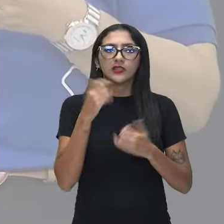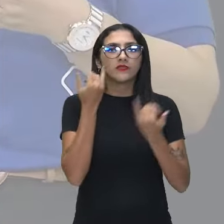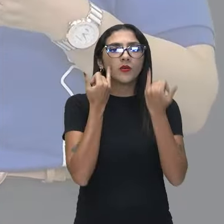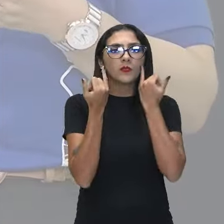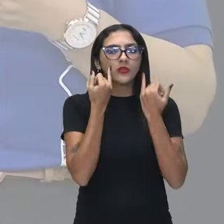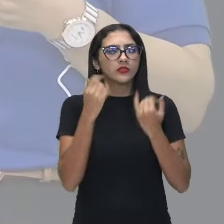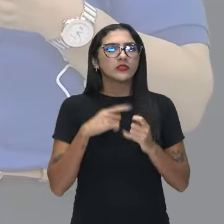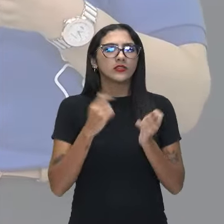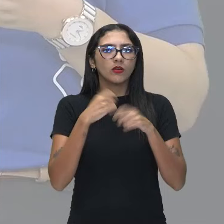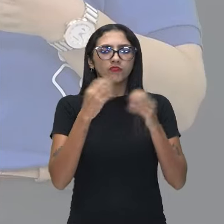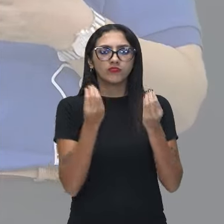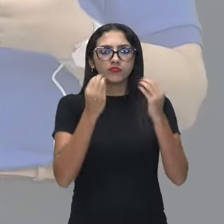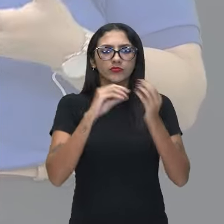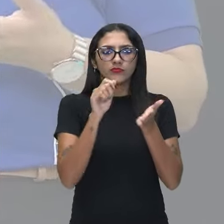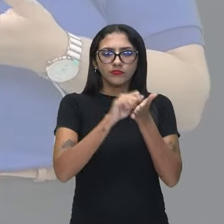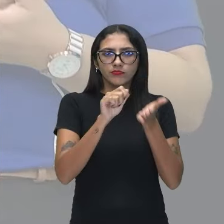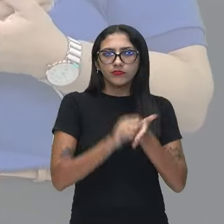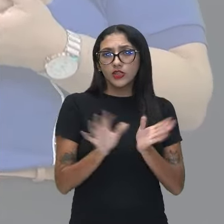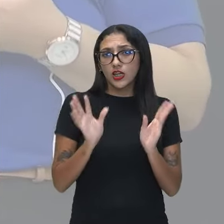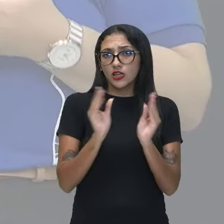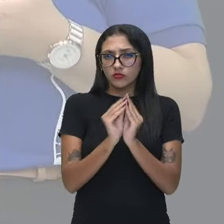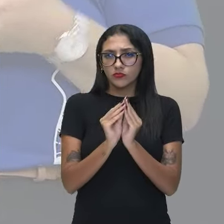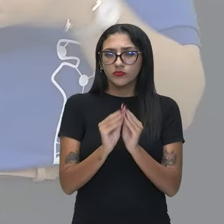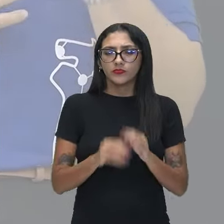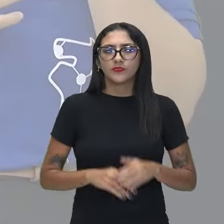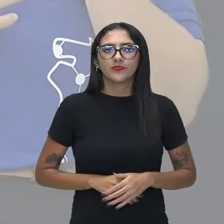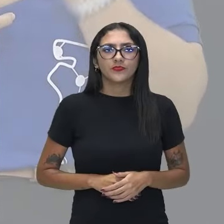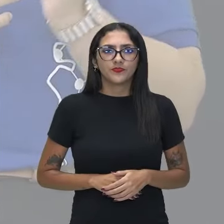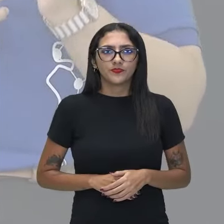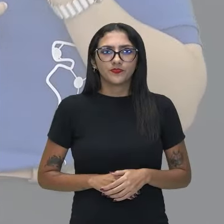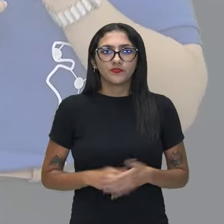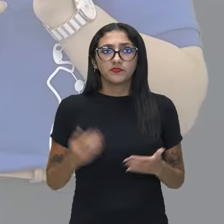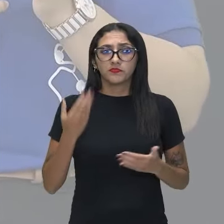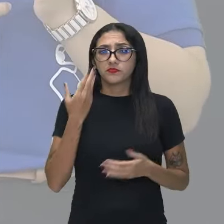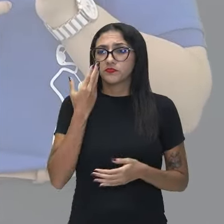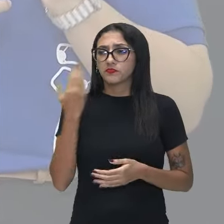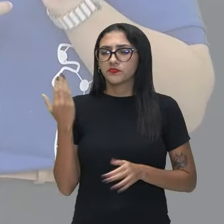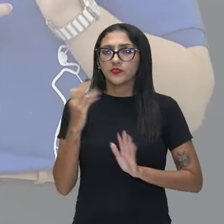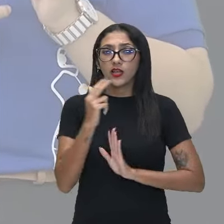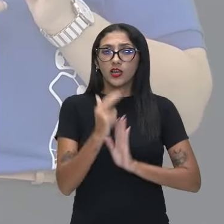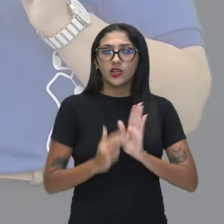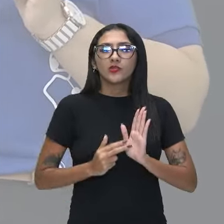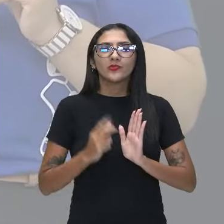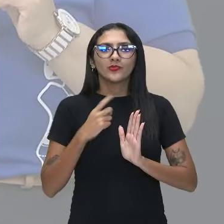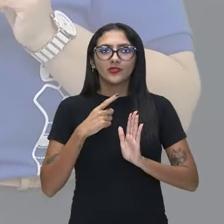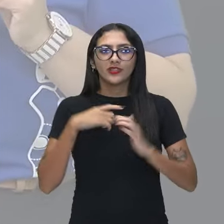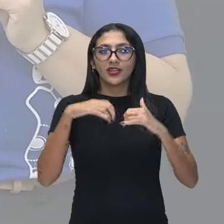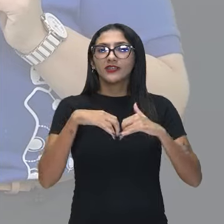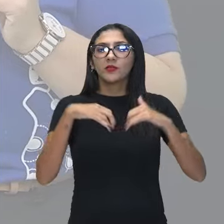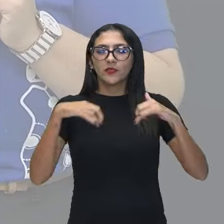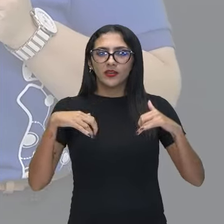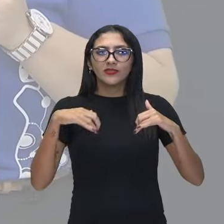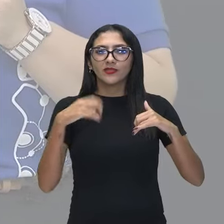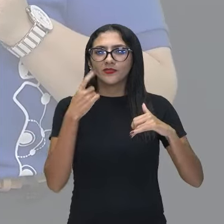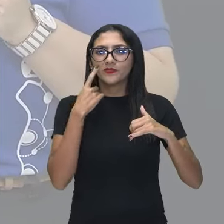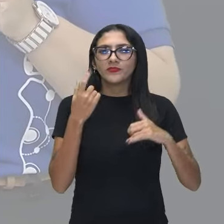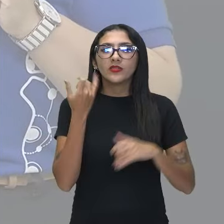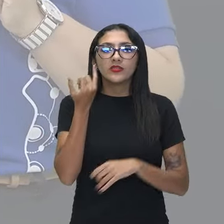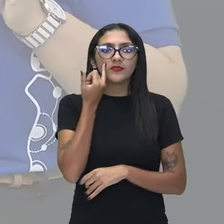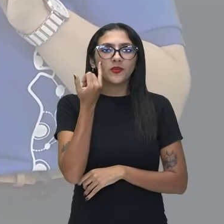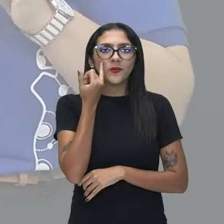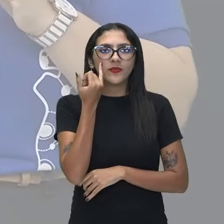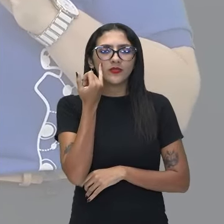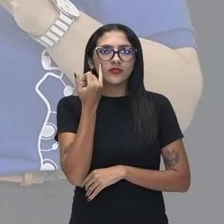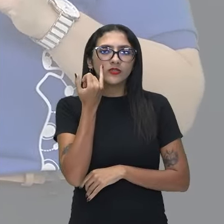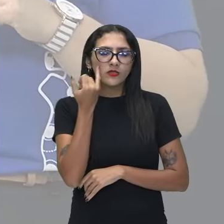bom texto de resumo, né? Então, aqui ao meu lado, eu tenho justamente, olhem só, acompanhem aqui, a questão